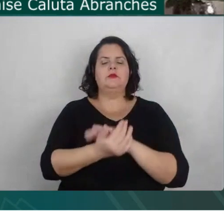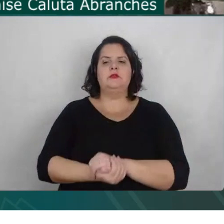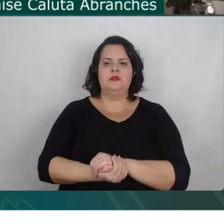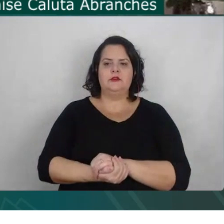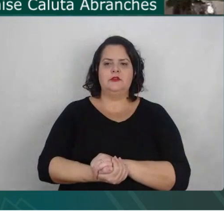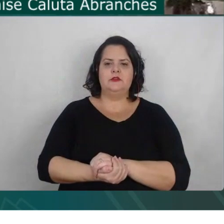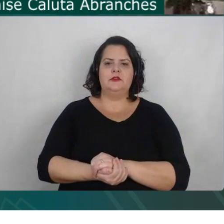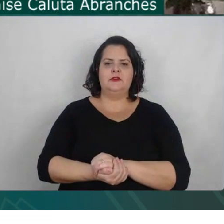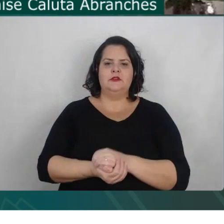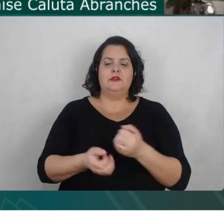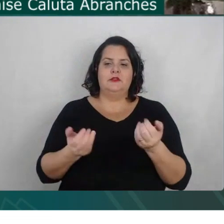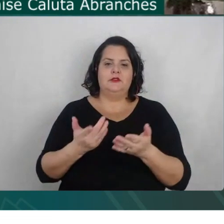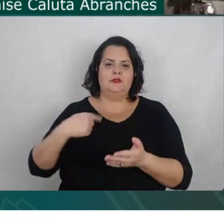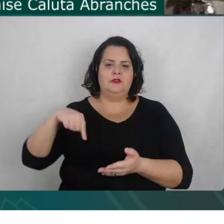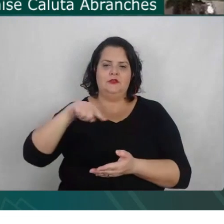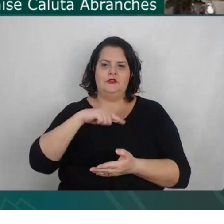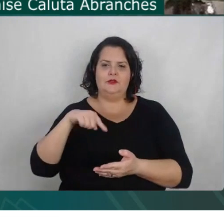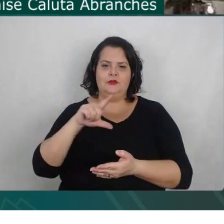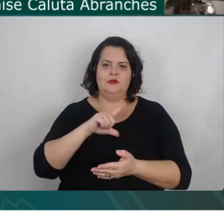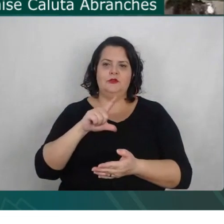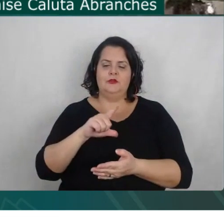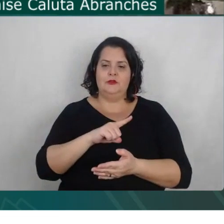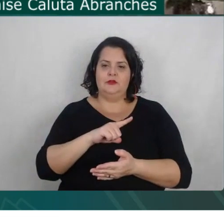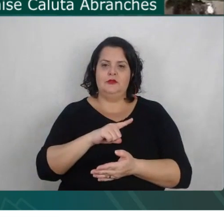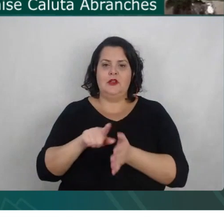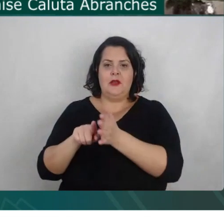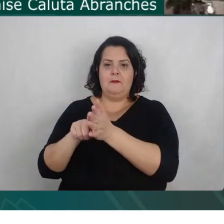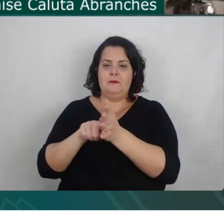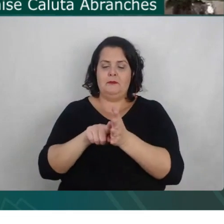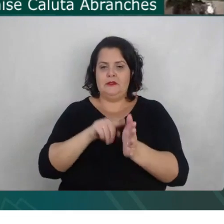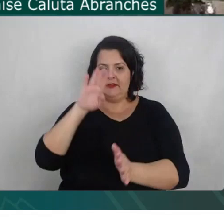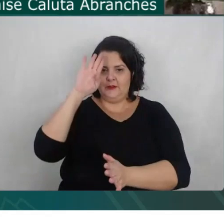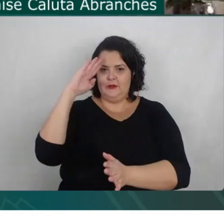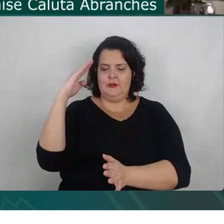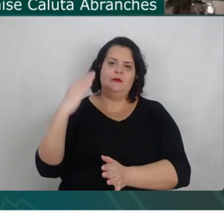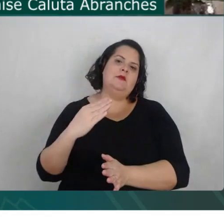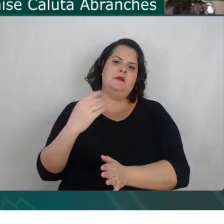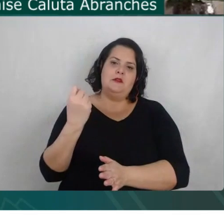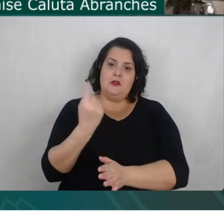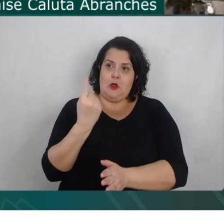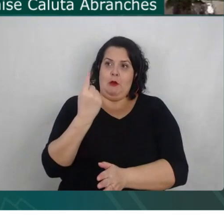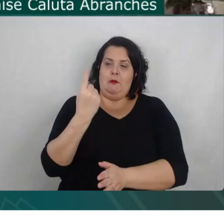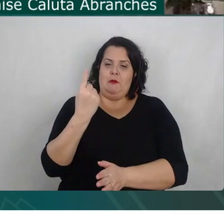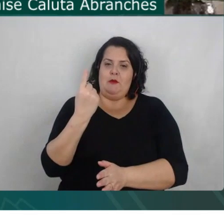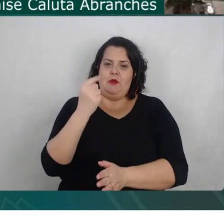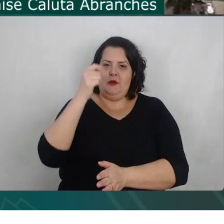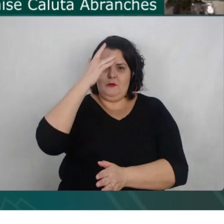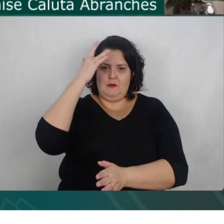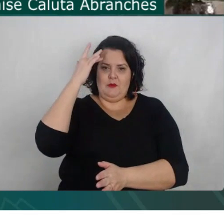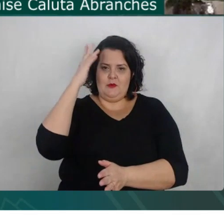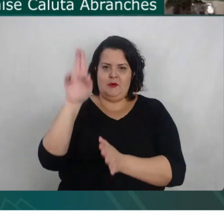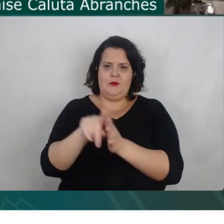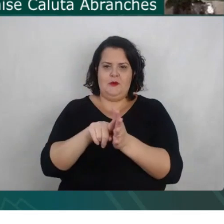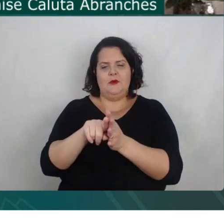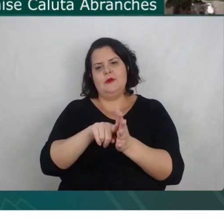PI, a nossa pesquisadora principal, e a número 1 da vacina. Então, eu creio